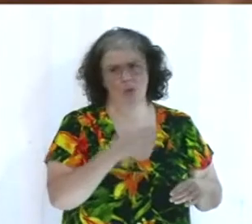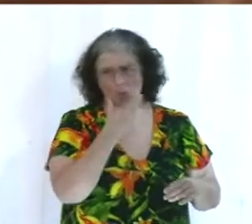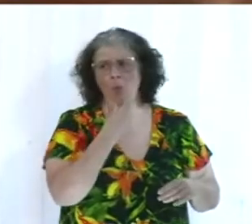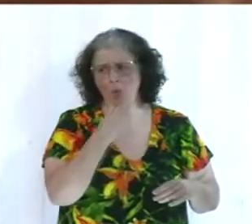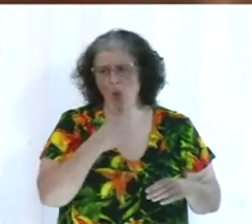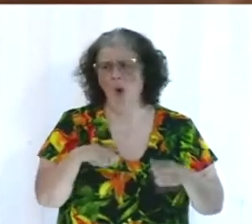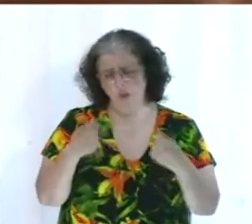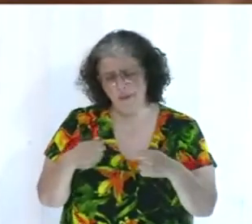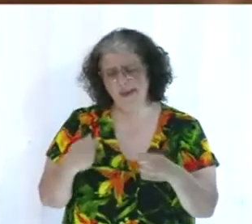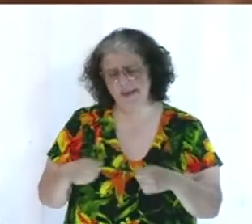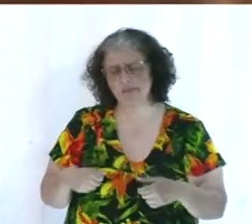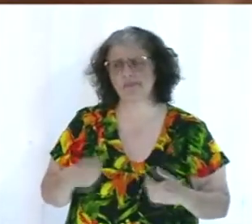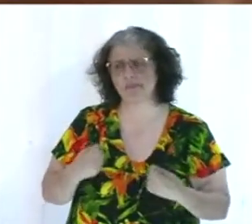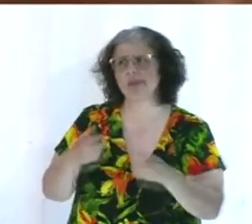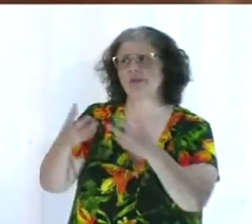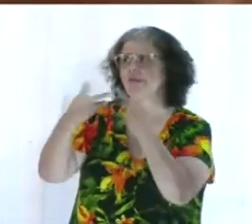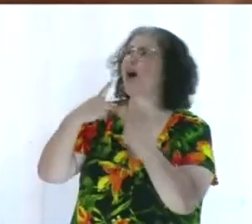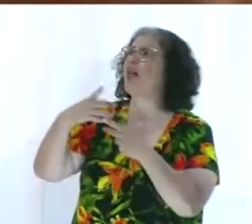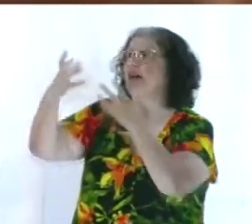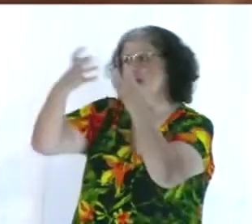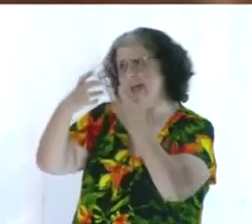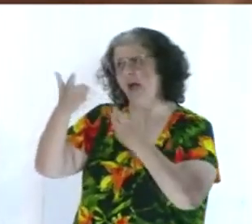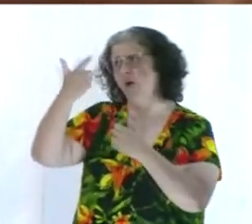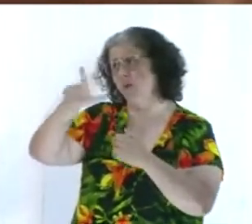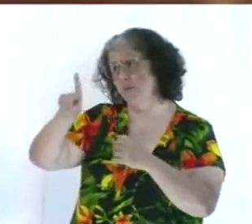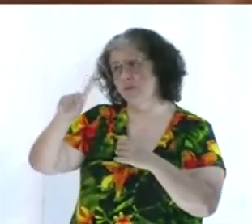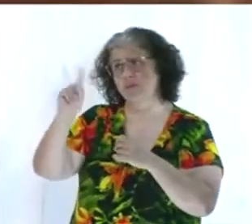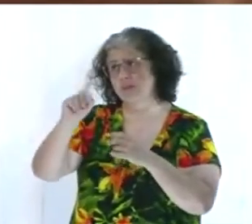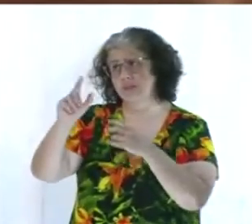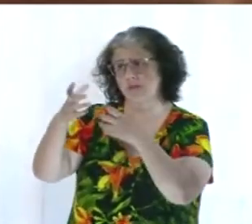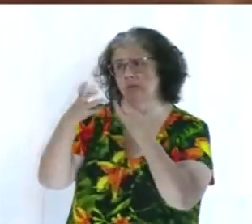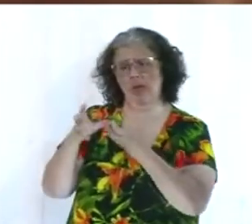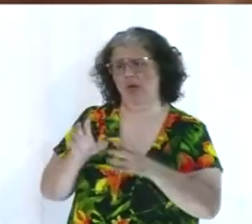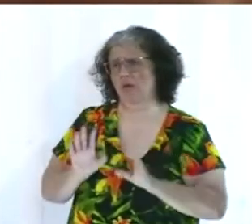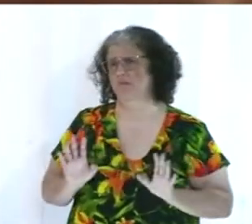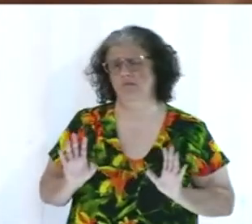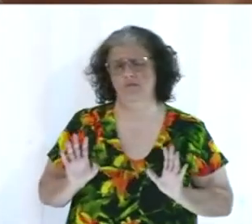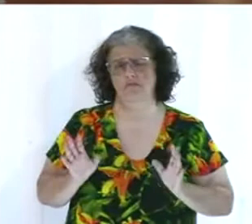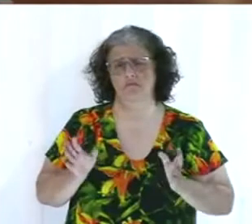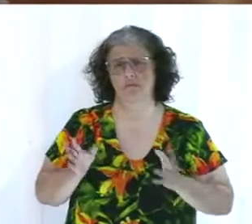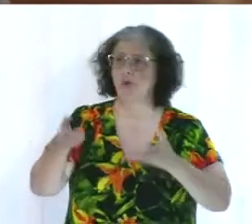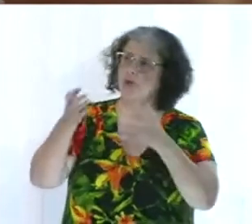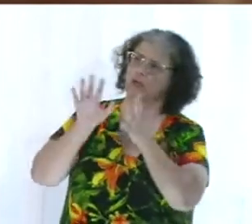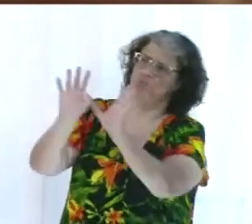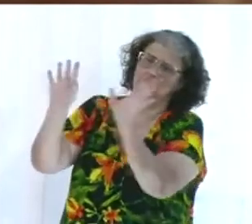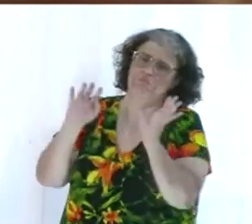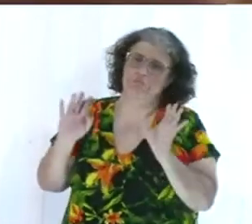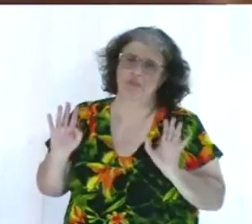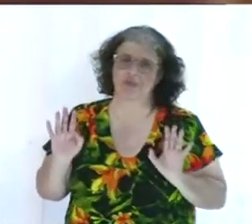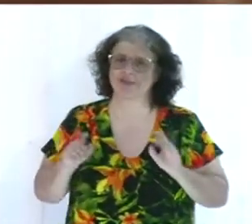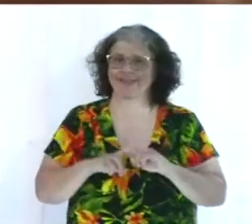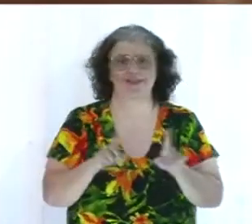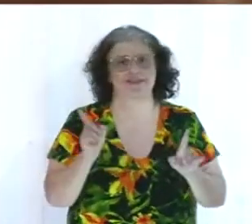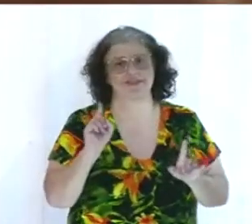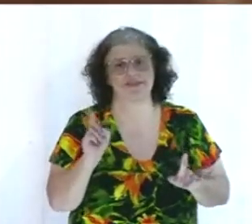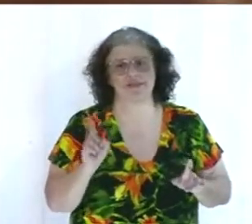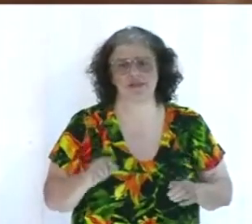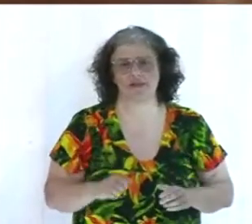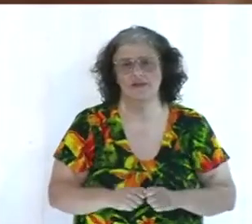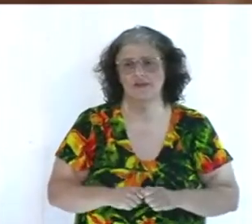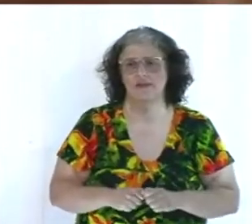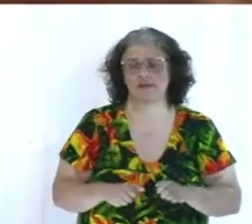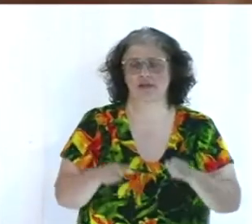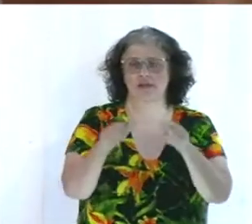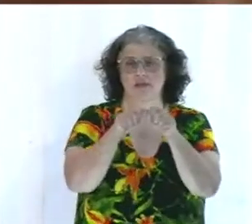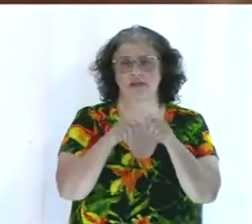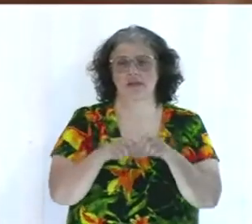se quer ou não quer, abrir a porta do seu coração para Jesus entrar. É por isso que você não pode jamais usar o texto de Apocalipse,